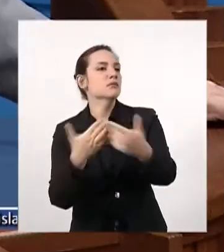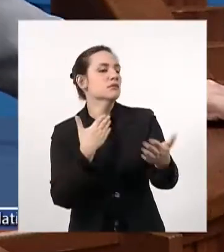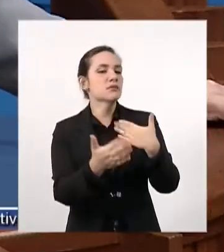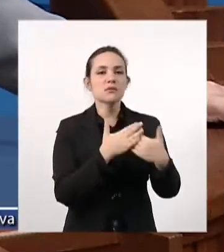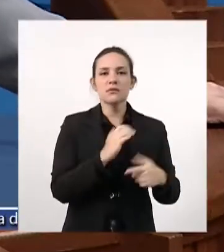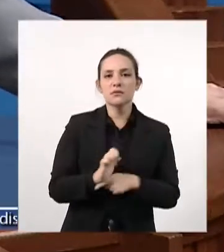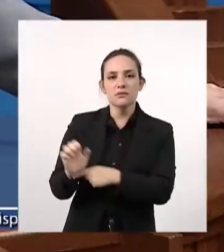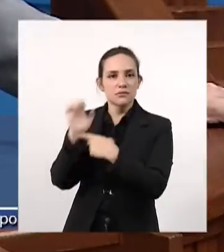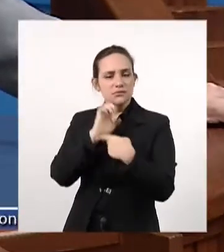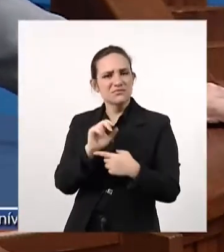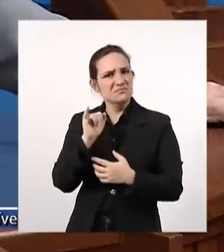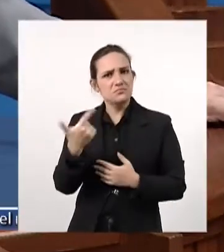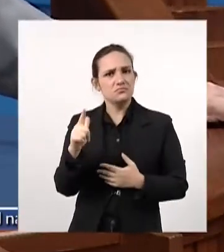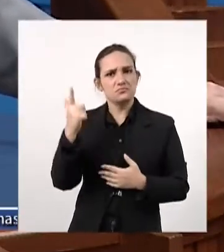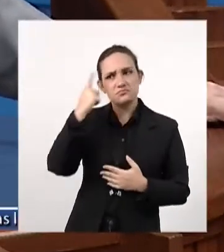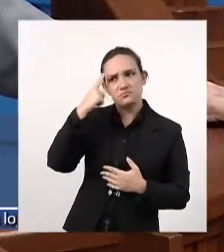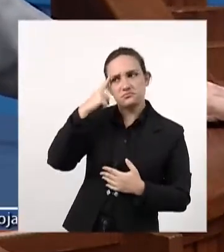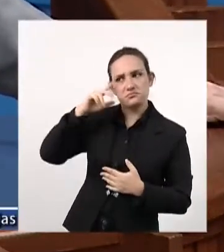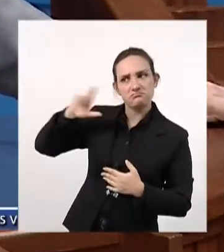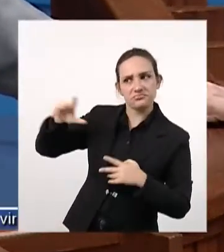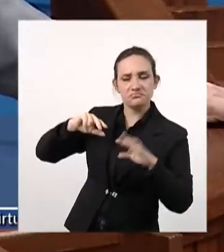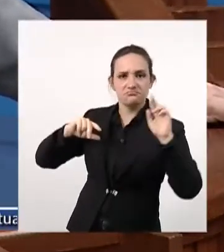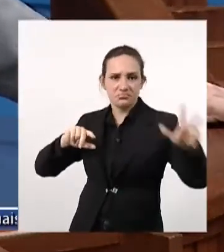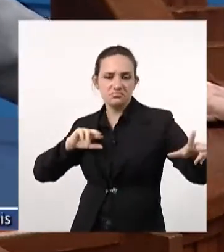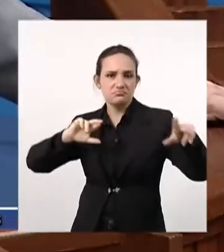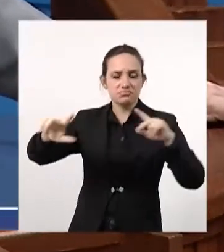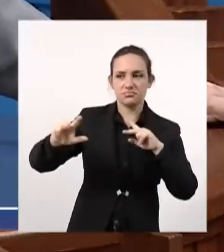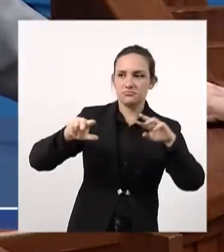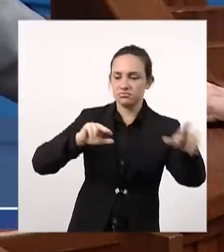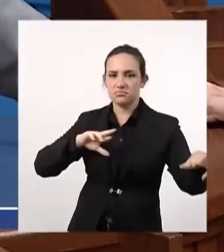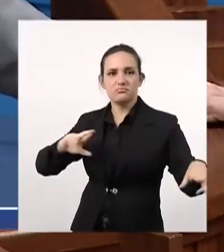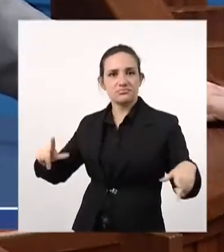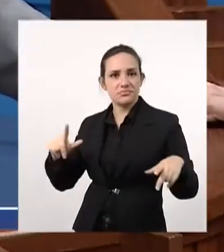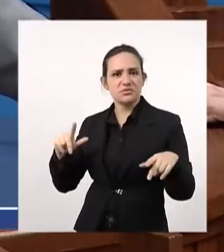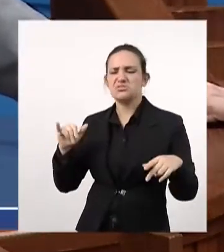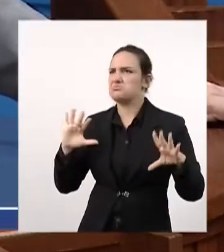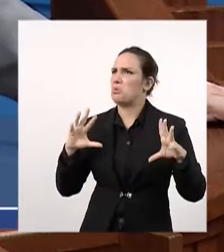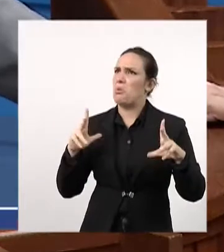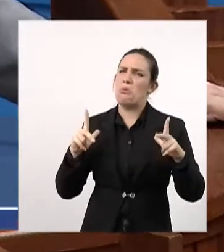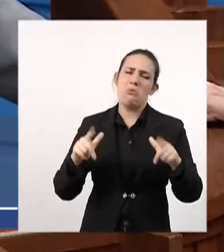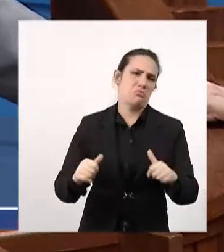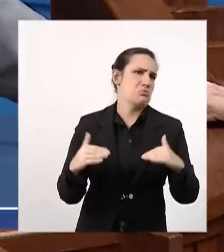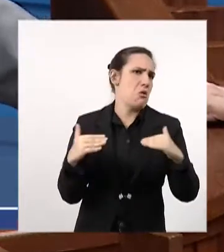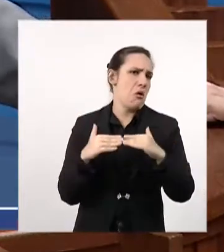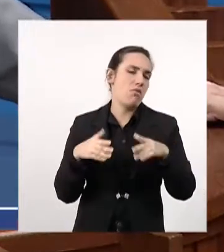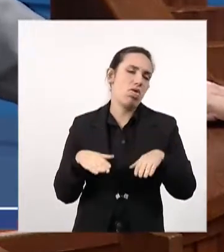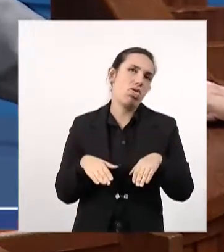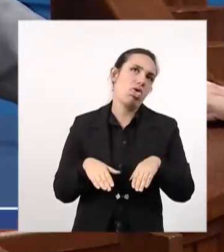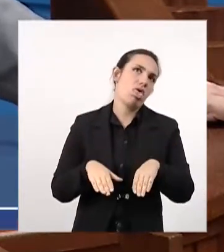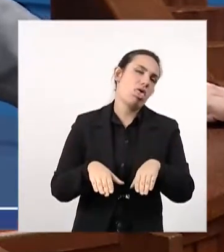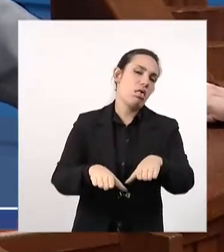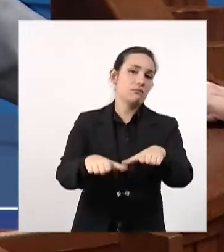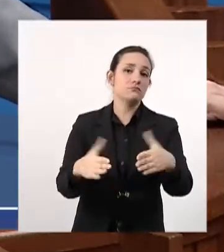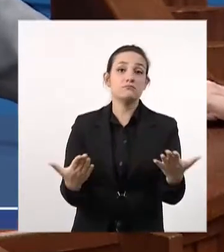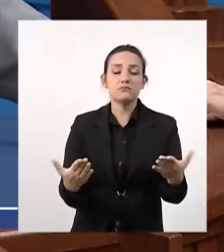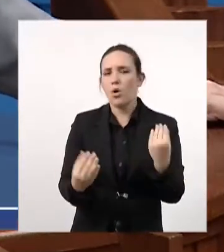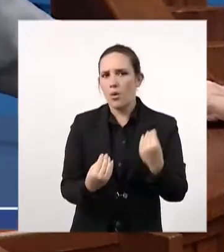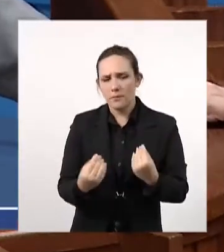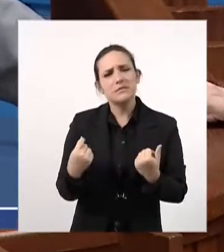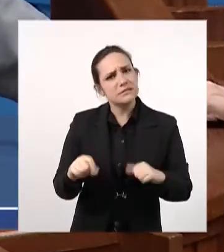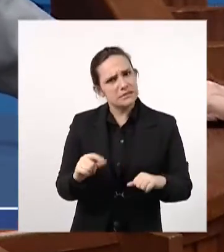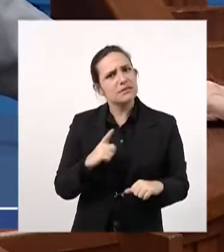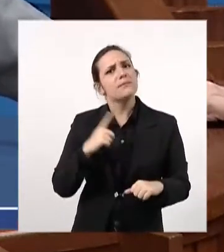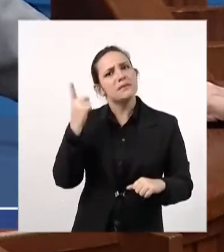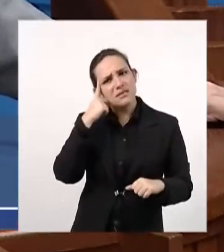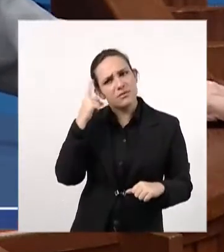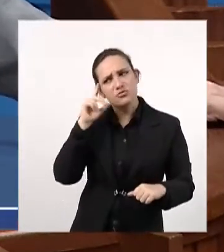não tivéssemos a discordância, se nós não tivéssemos a oposição? A oposição, ela